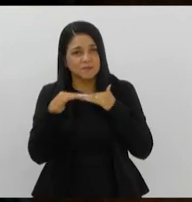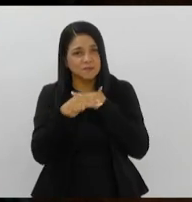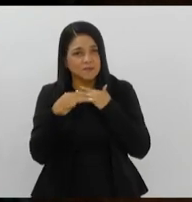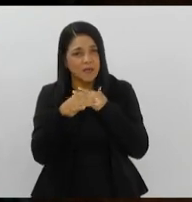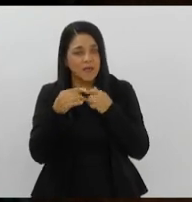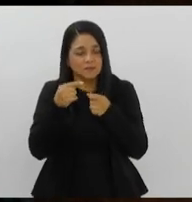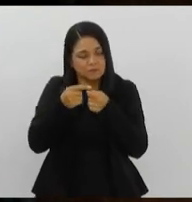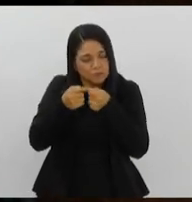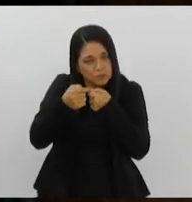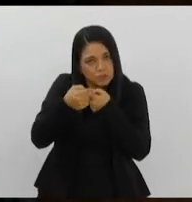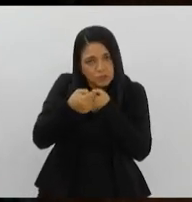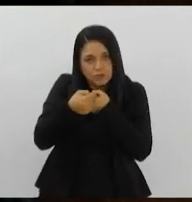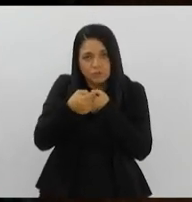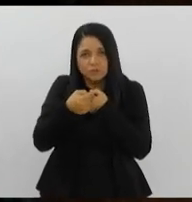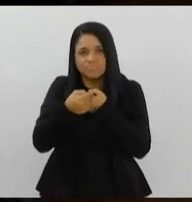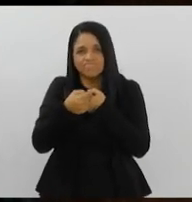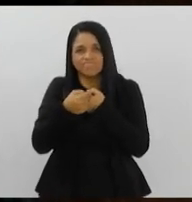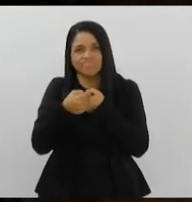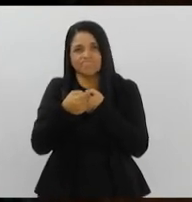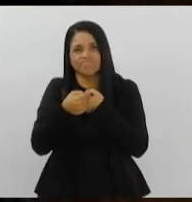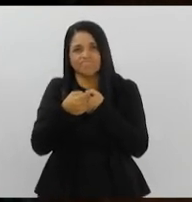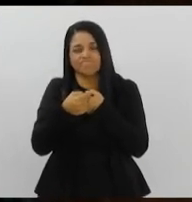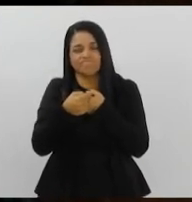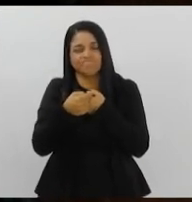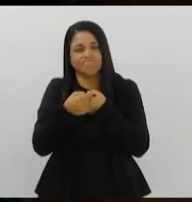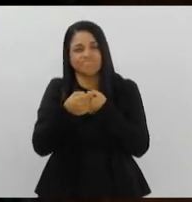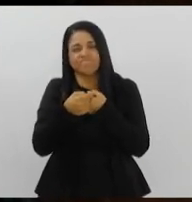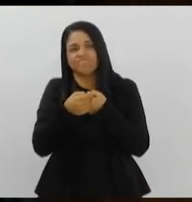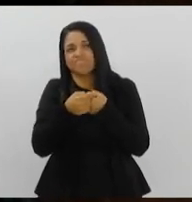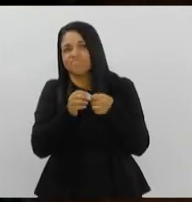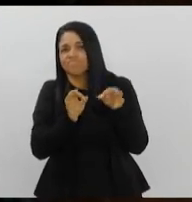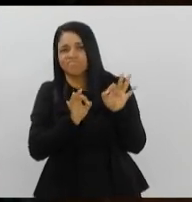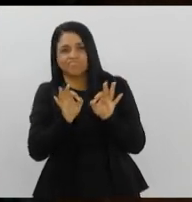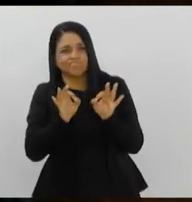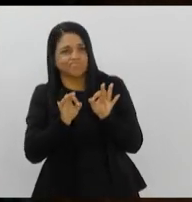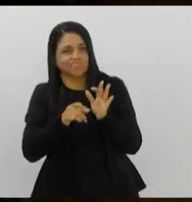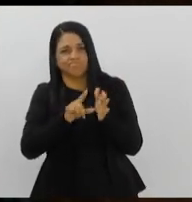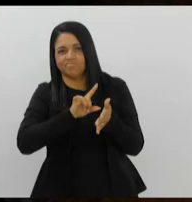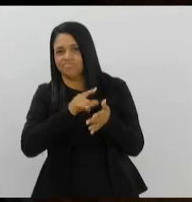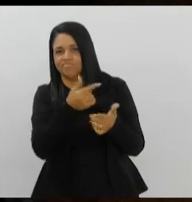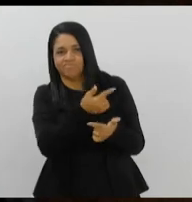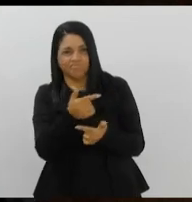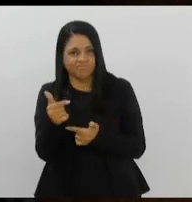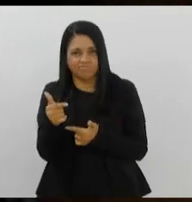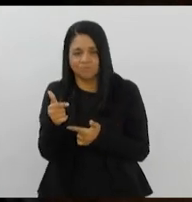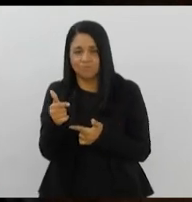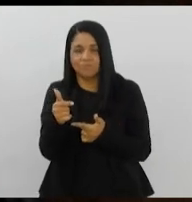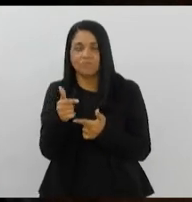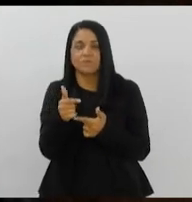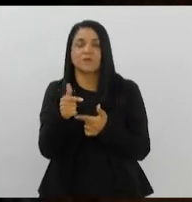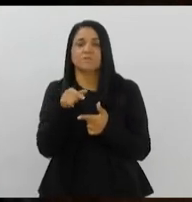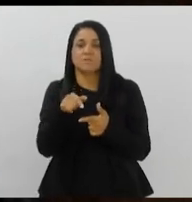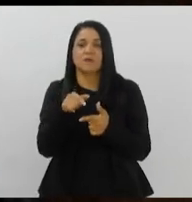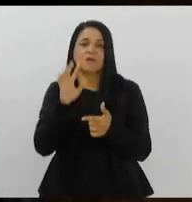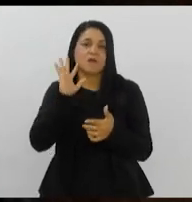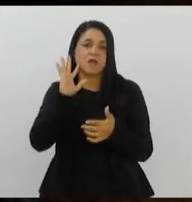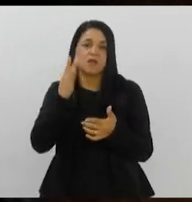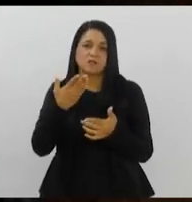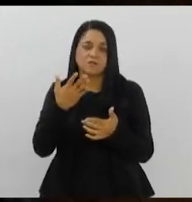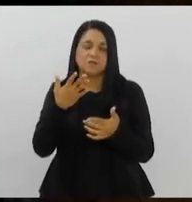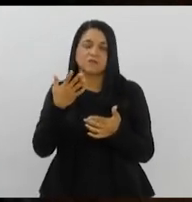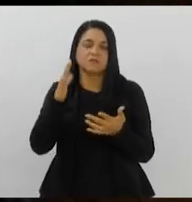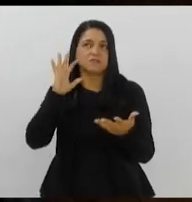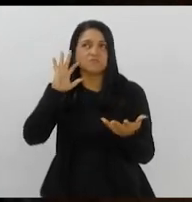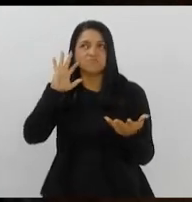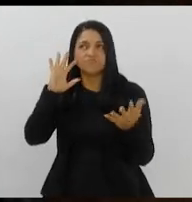municípios, não estão nem de levemente preparados para enfrentar esses